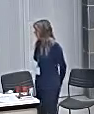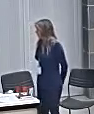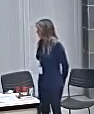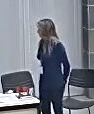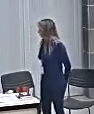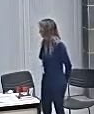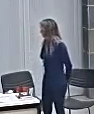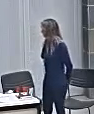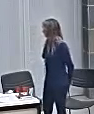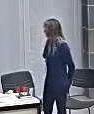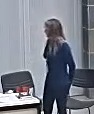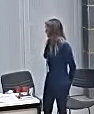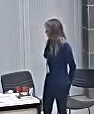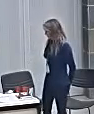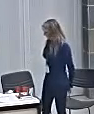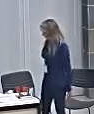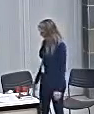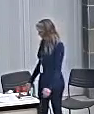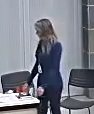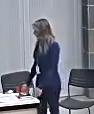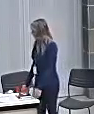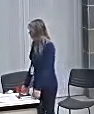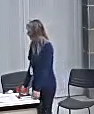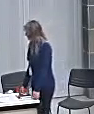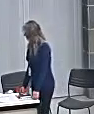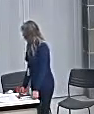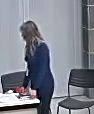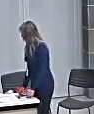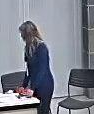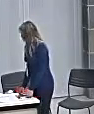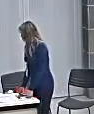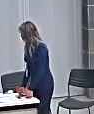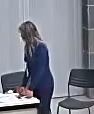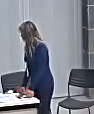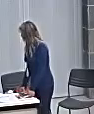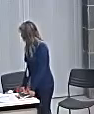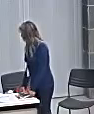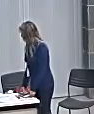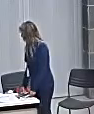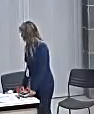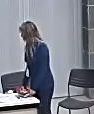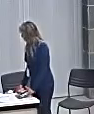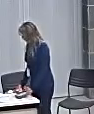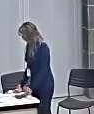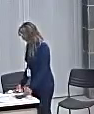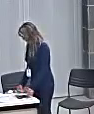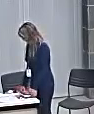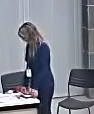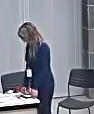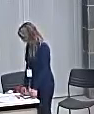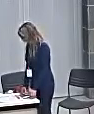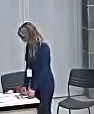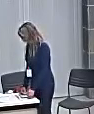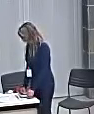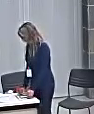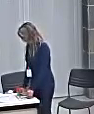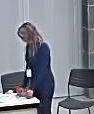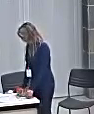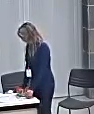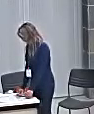fala eu quero também encaminhar uma nota também de repúdio a